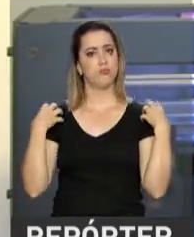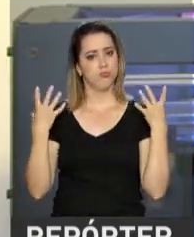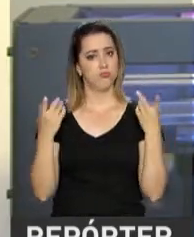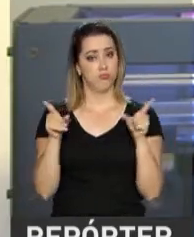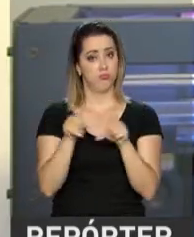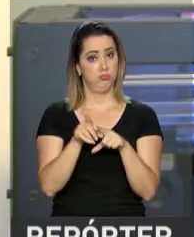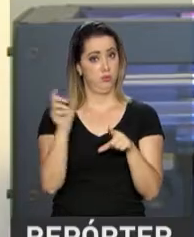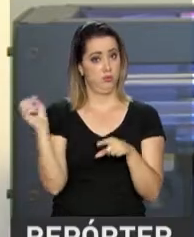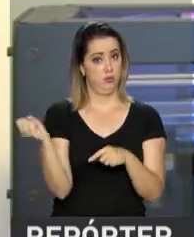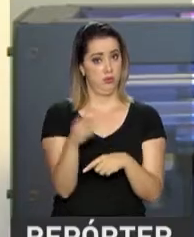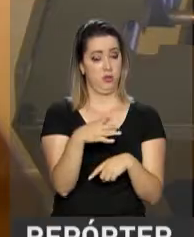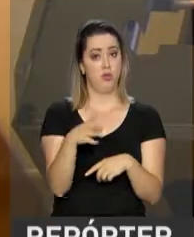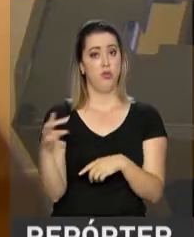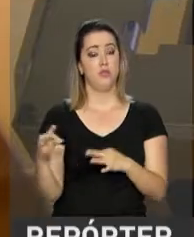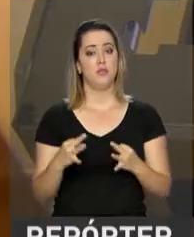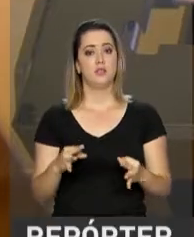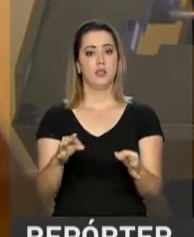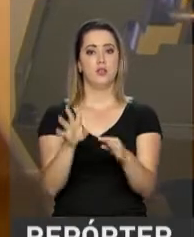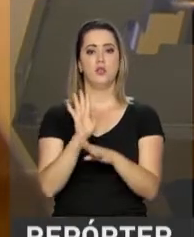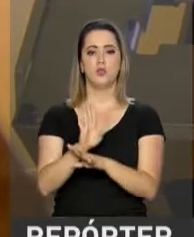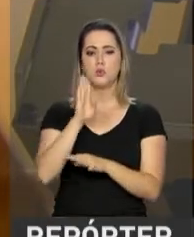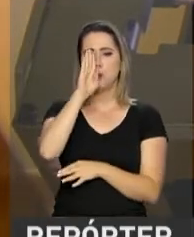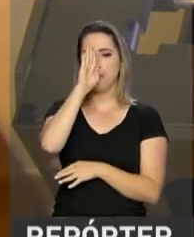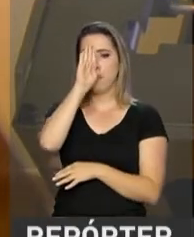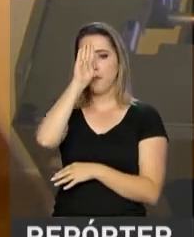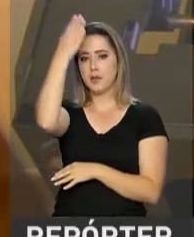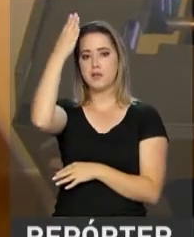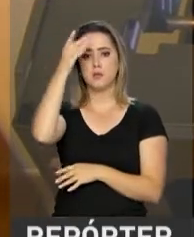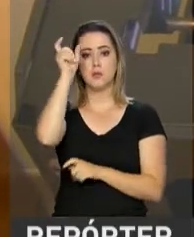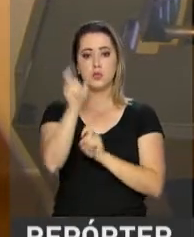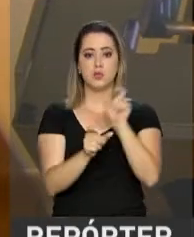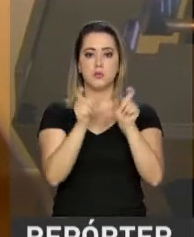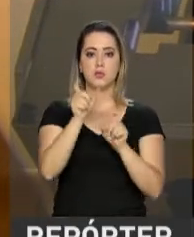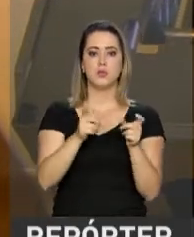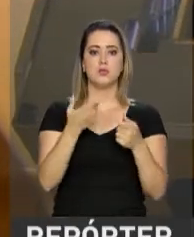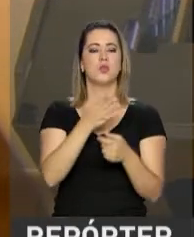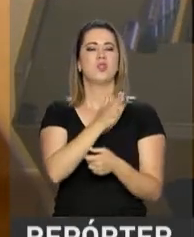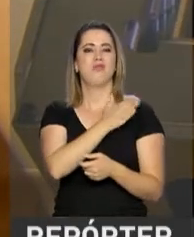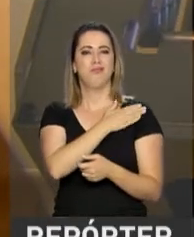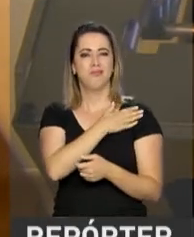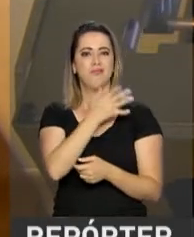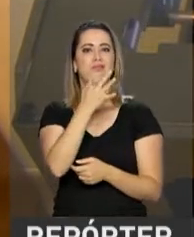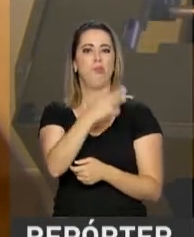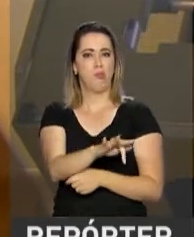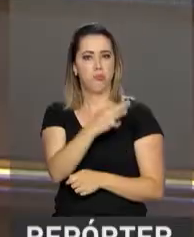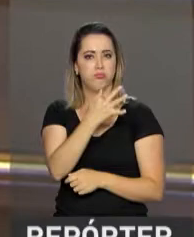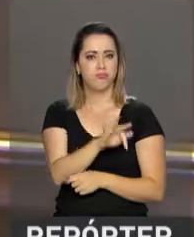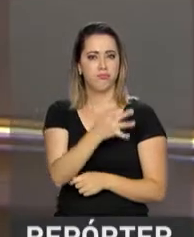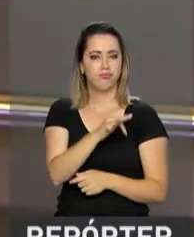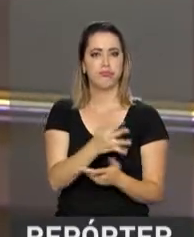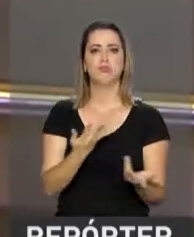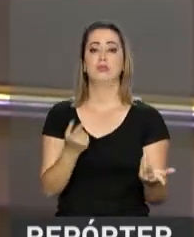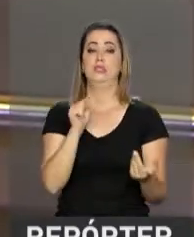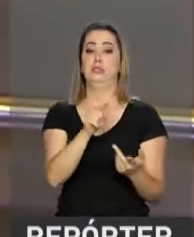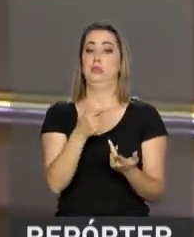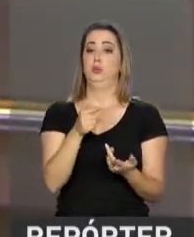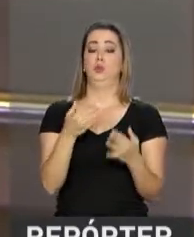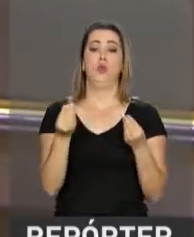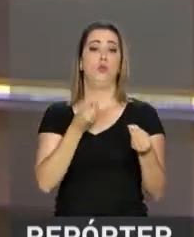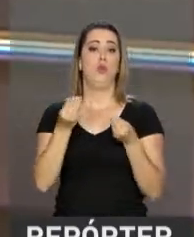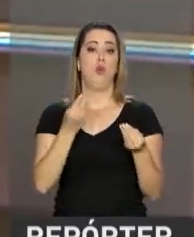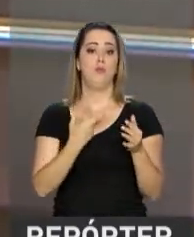lembra que a nova tecnologia ajuda principalmente os pacientes com lesões mais graves na articulação e que não teriam a possibilidade